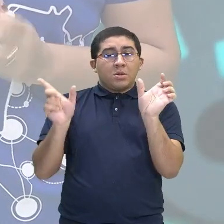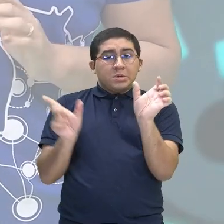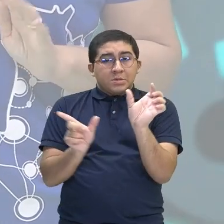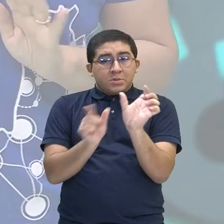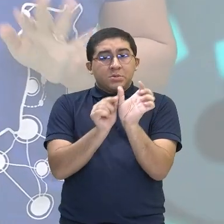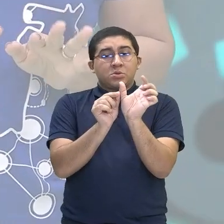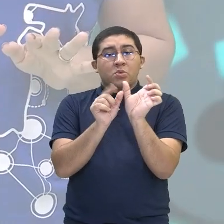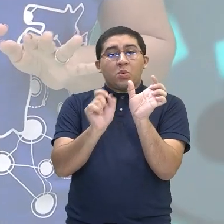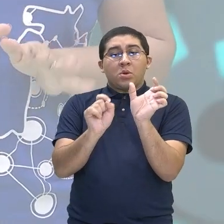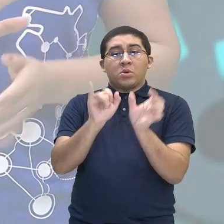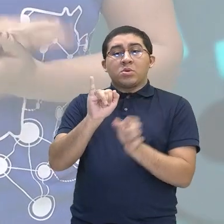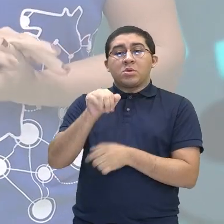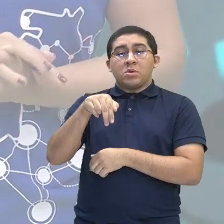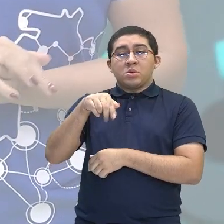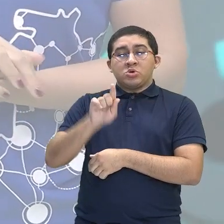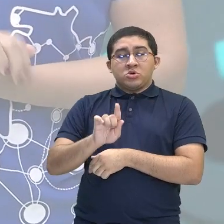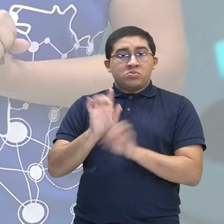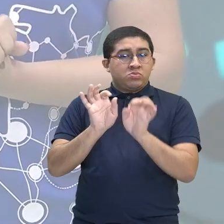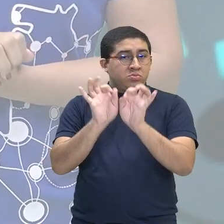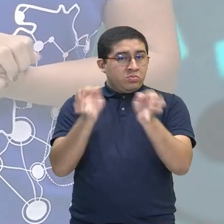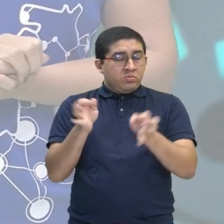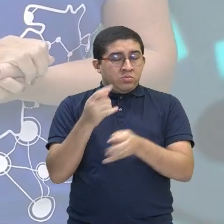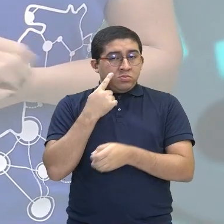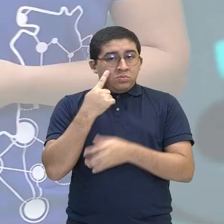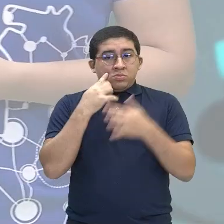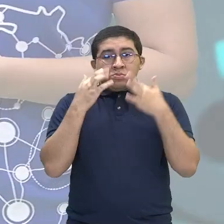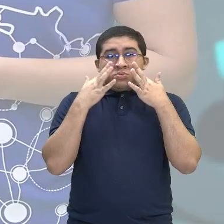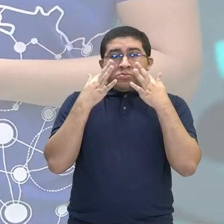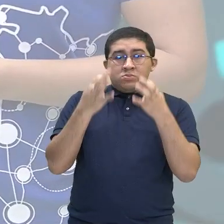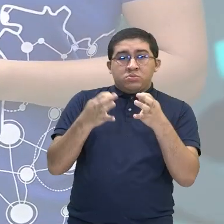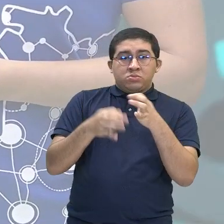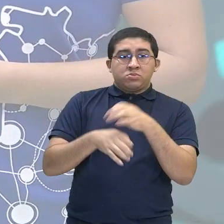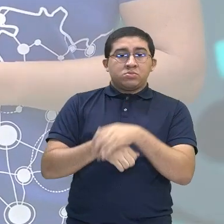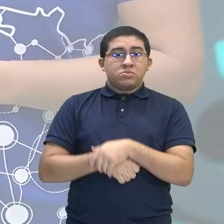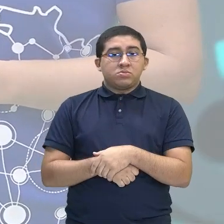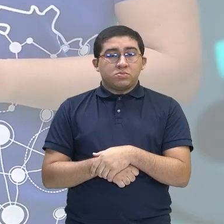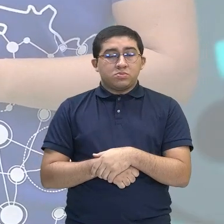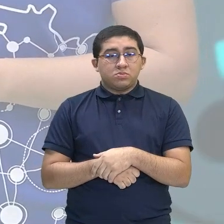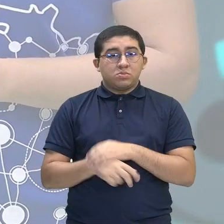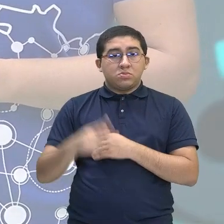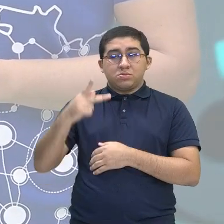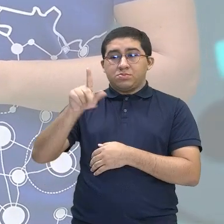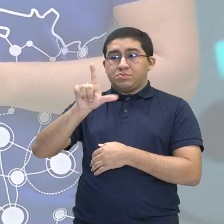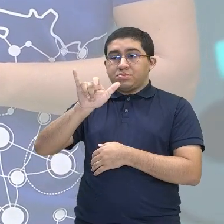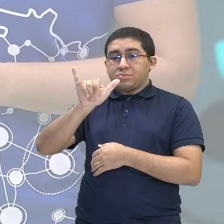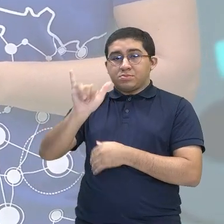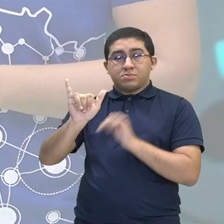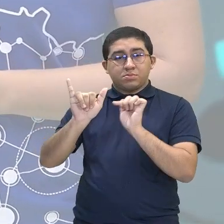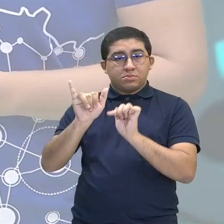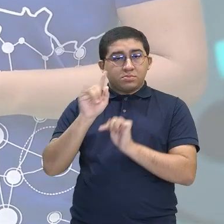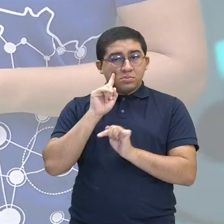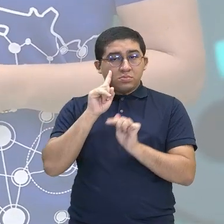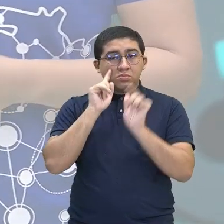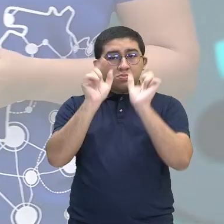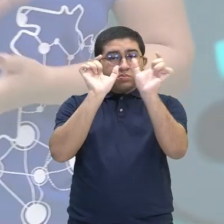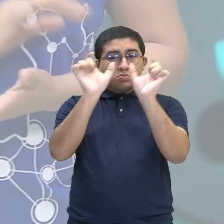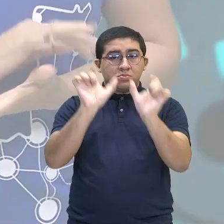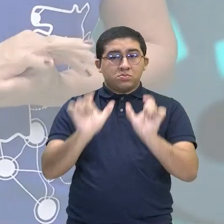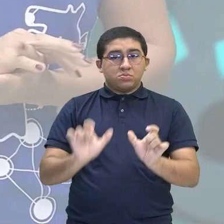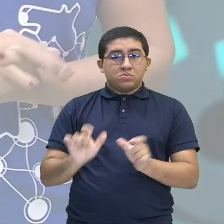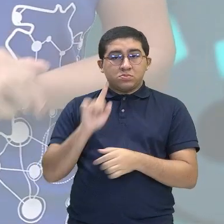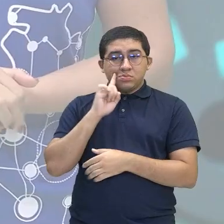ing, apenas acrescentar. Vejam, que play fica play, work, work e open